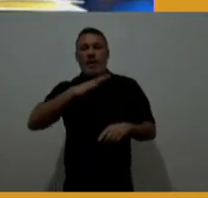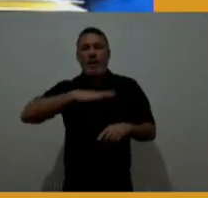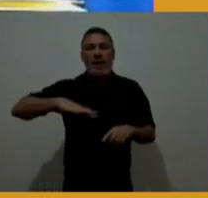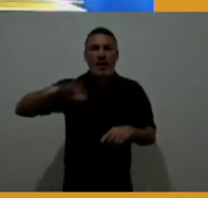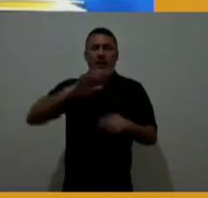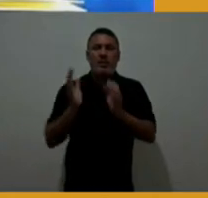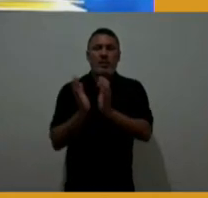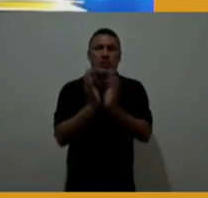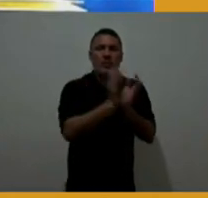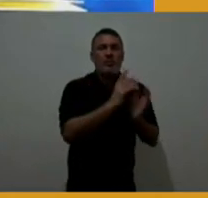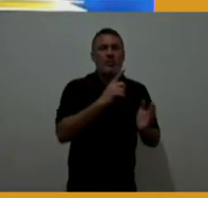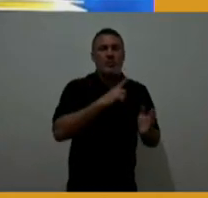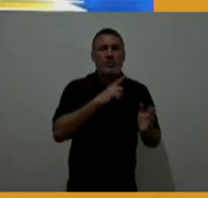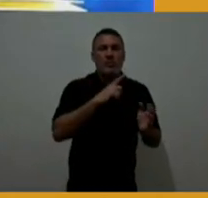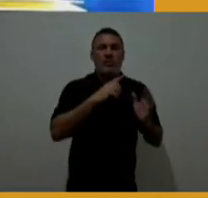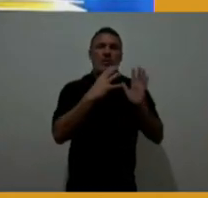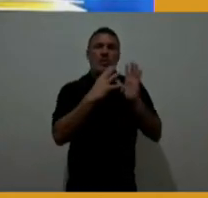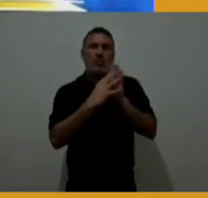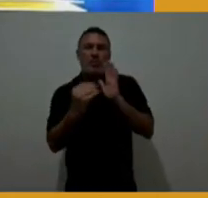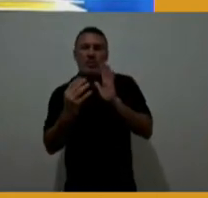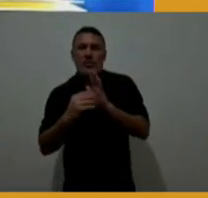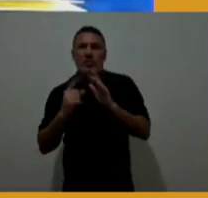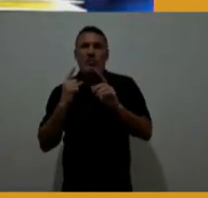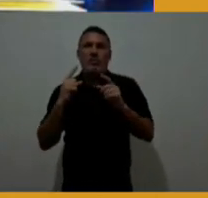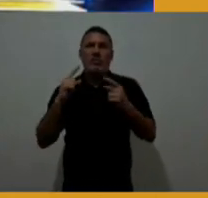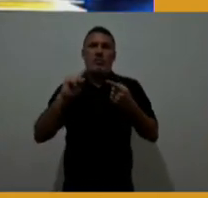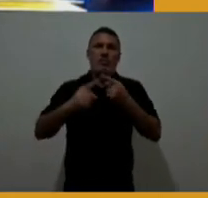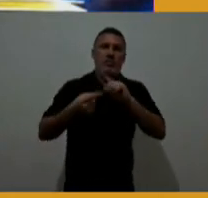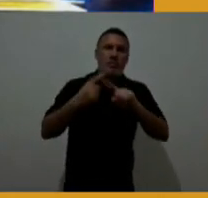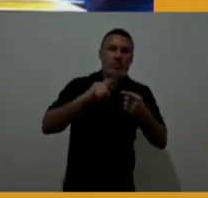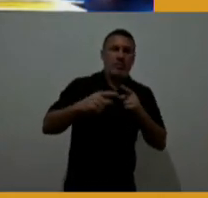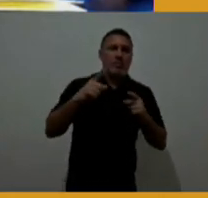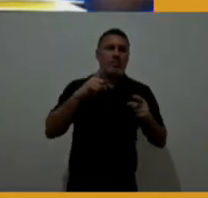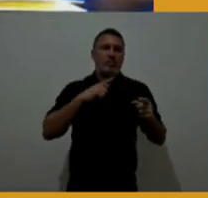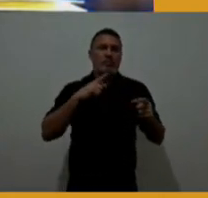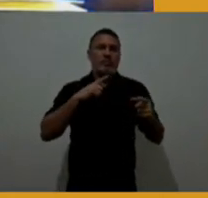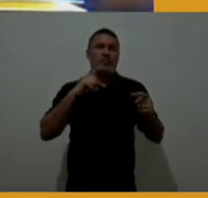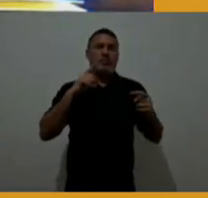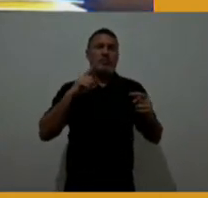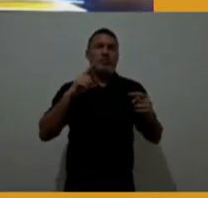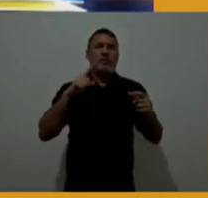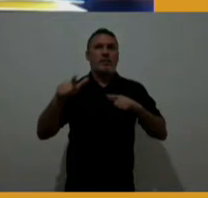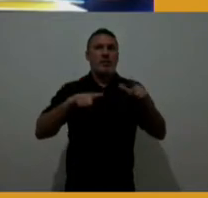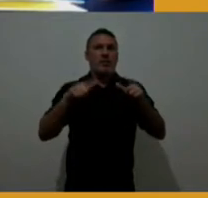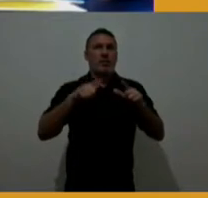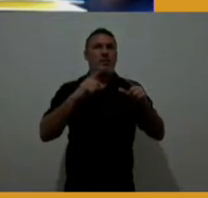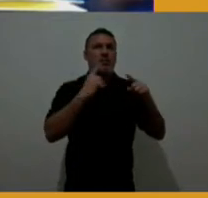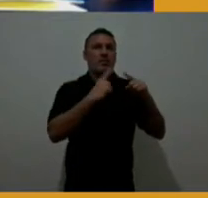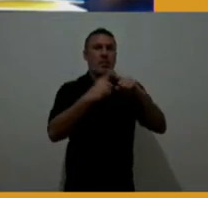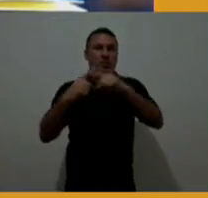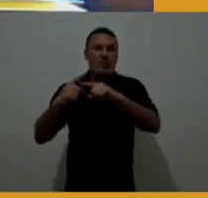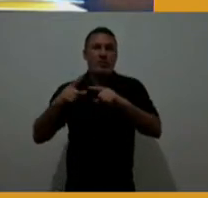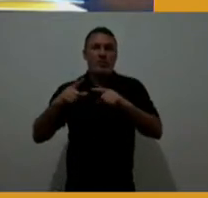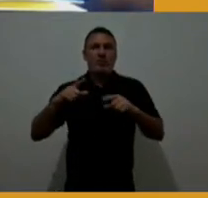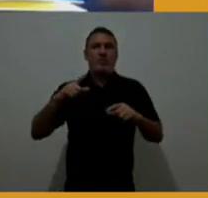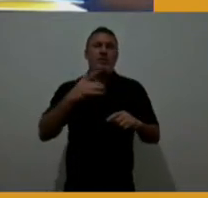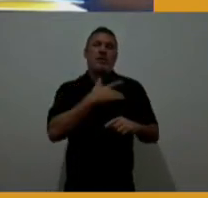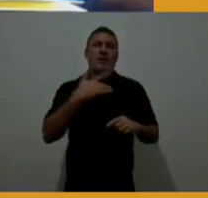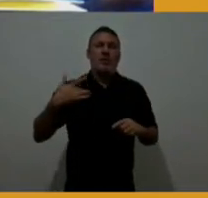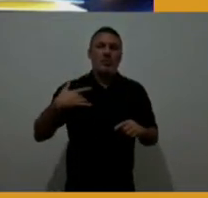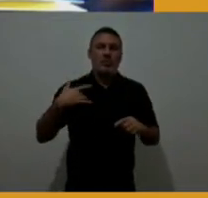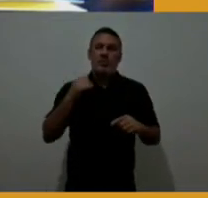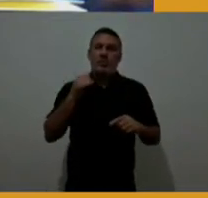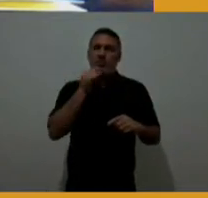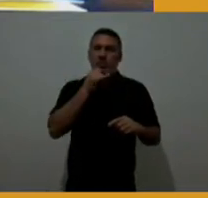temos indicadores a serem alcançados, nós temos, trabalhamos com indicadores na área de saúde, por exemplo, qual é a nossa meta de